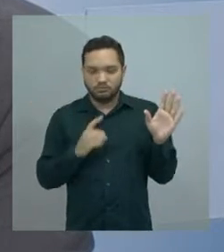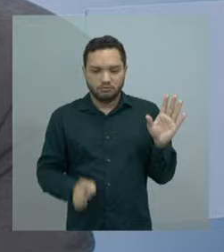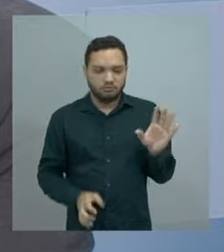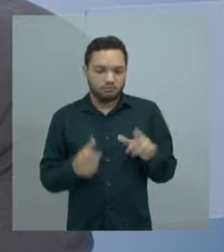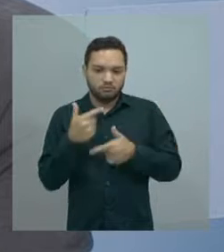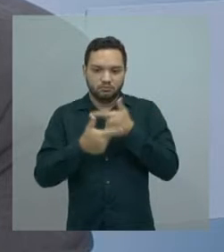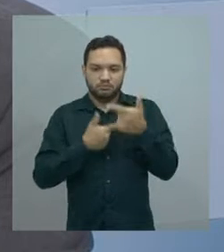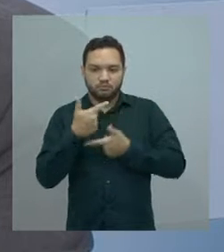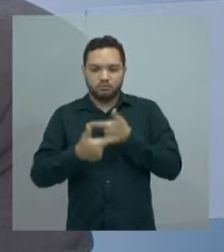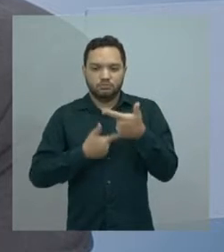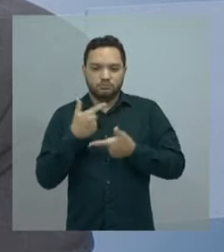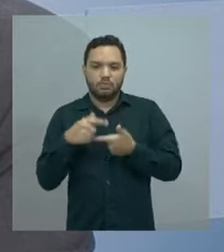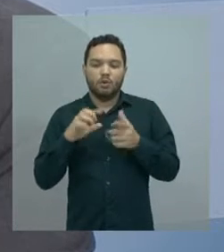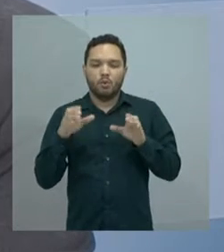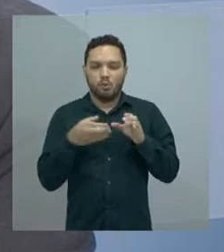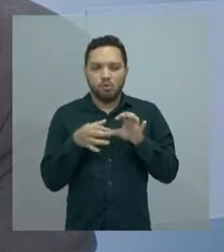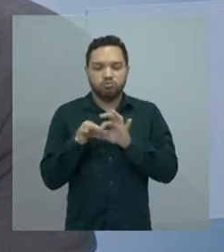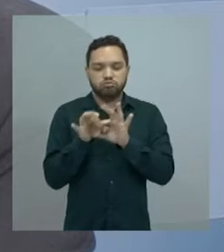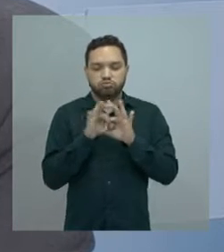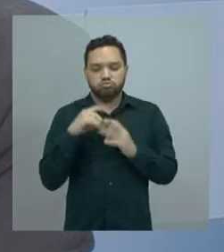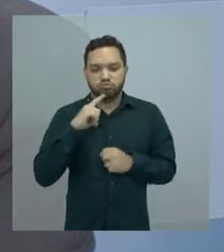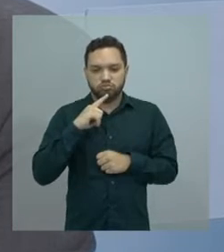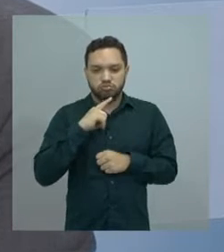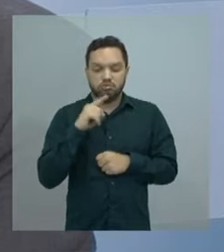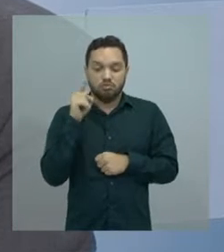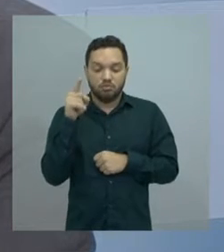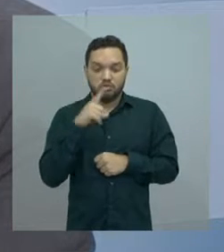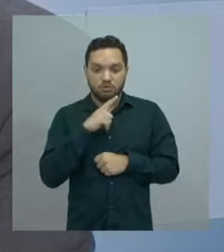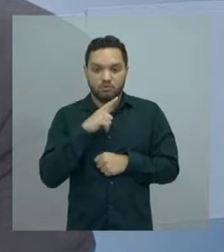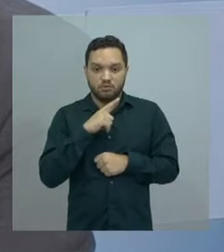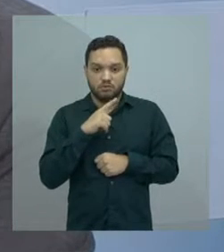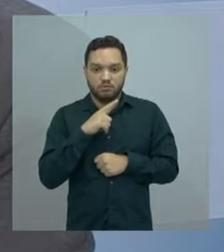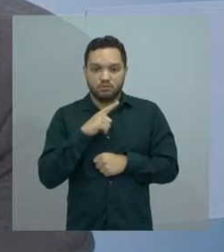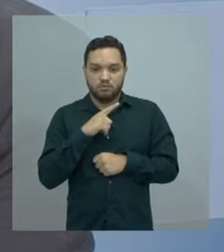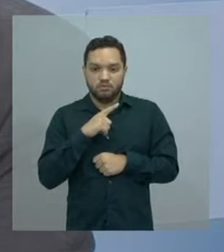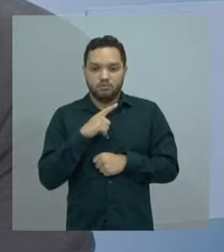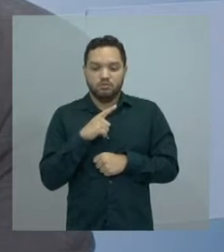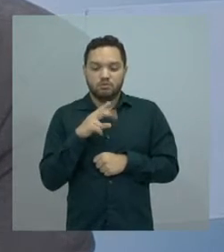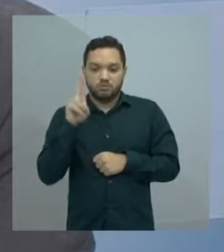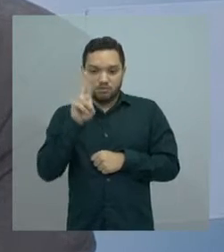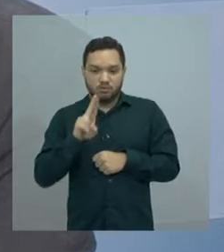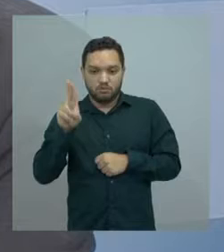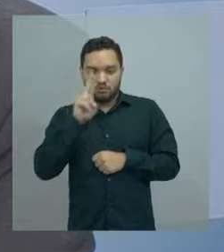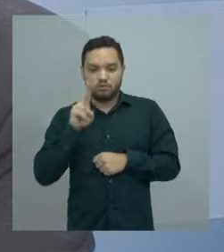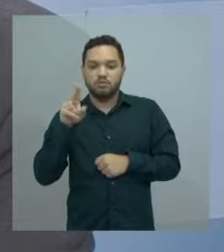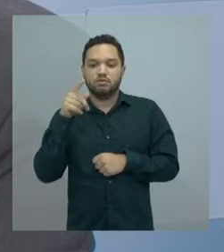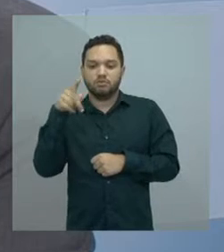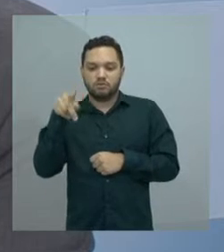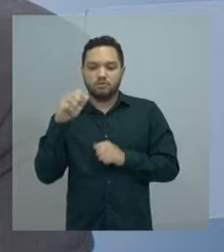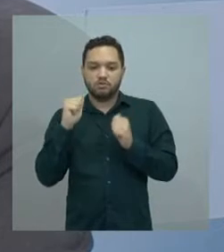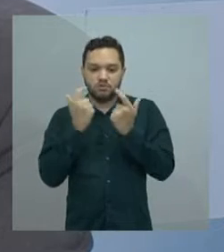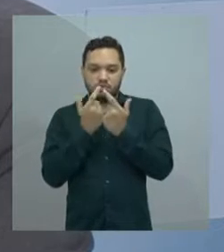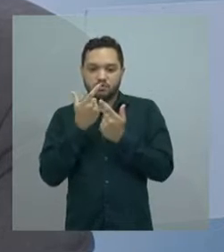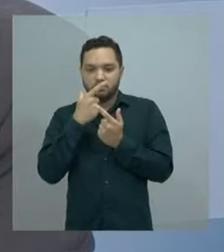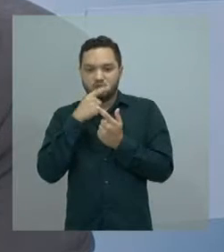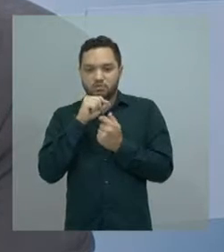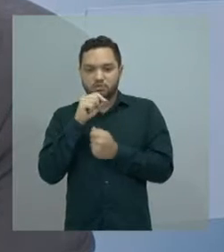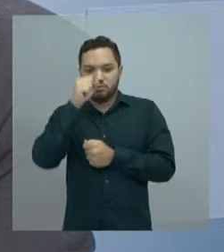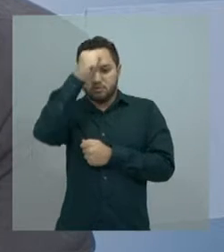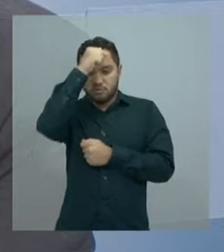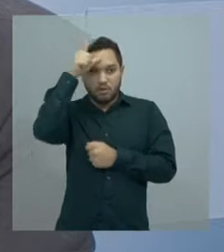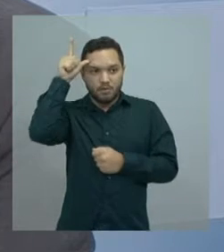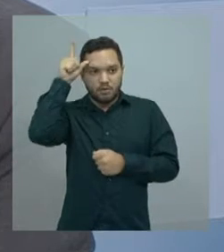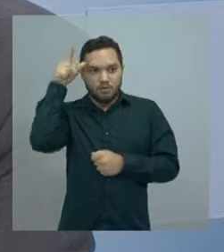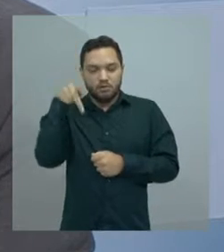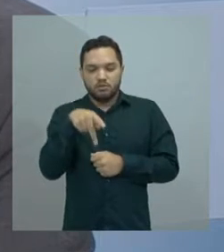muita integração da equipe. Né? Nós temos lá também a Universidade do Parlamento, presidida pelo deputado Salmito, nós